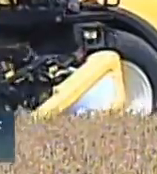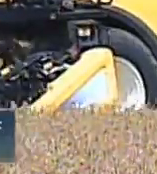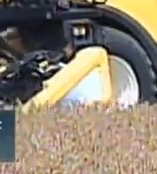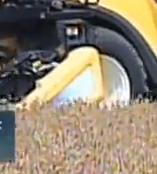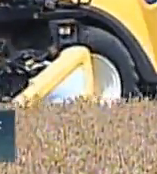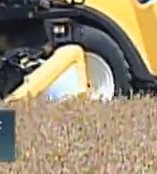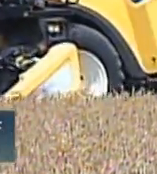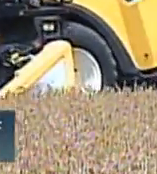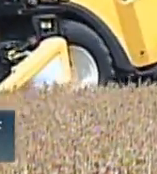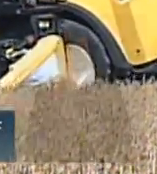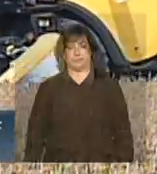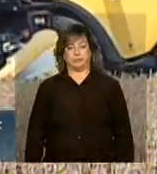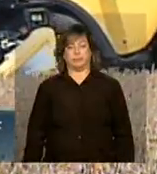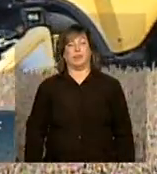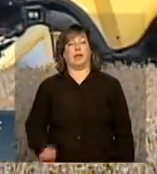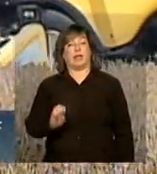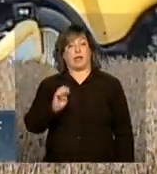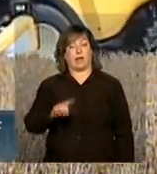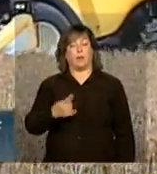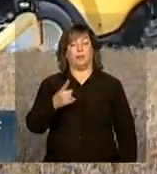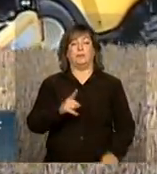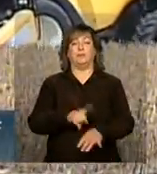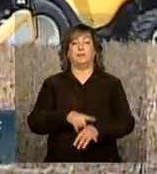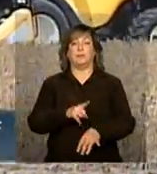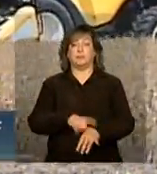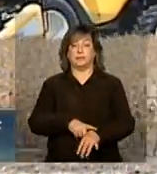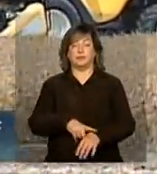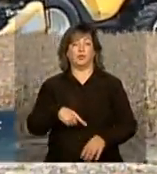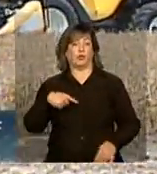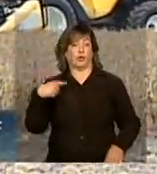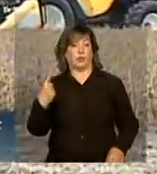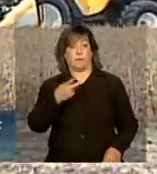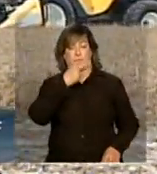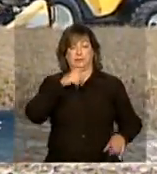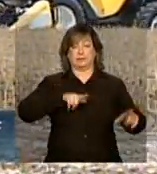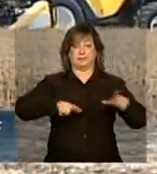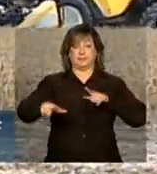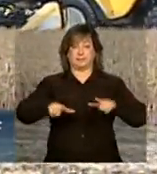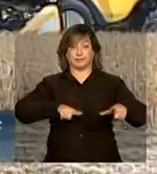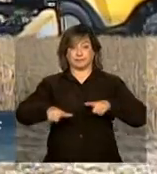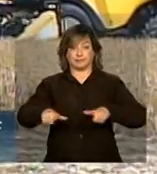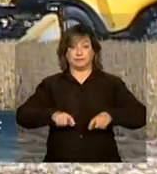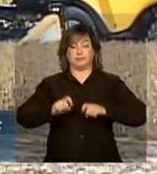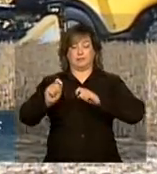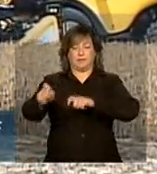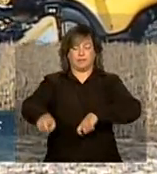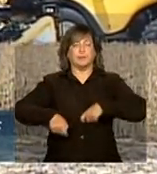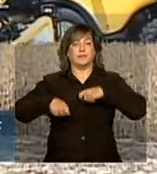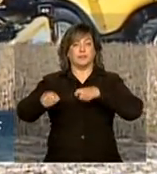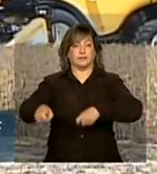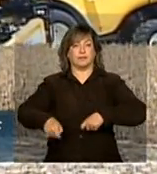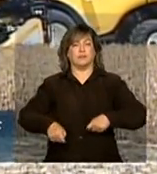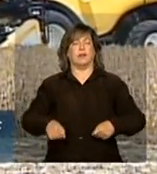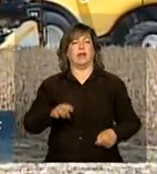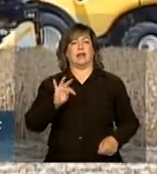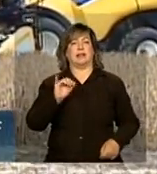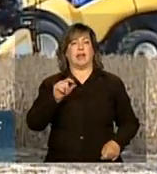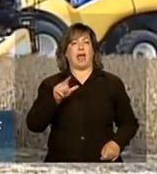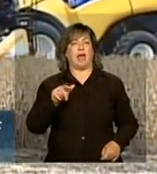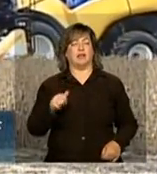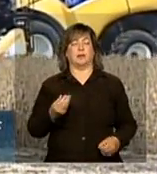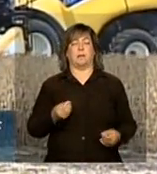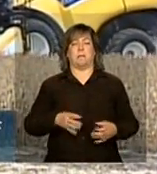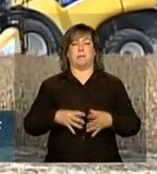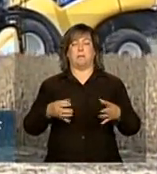é o momento então que os produtores estão relatando altas taxas de produtividade momento aí de comemoração